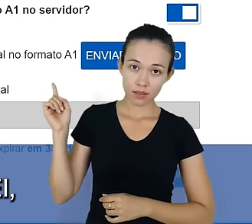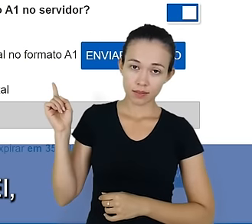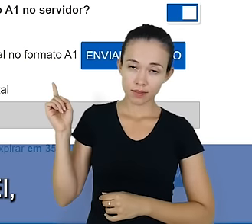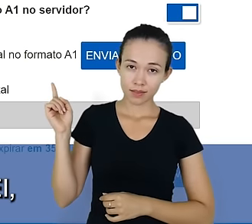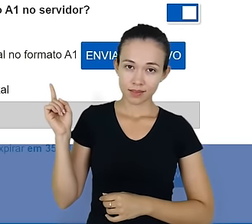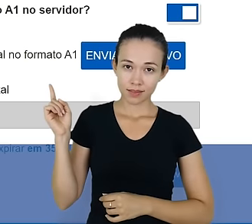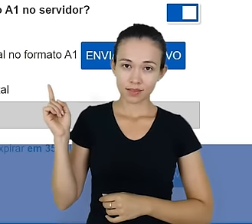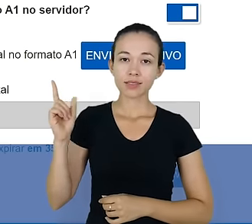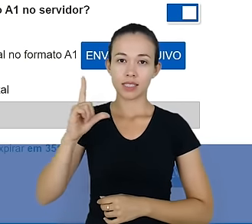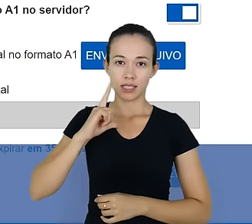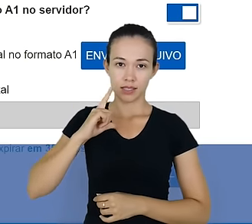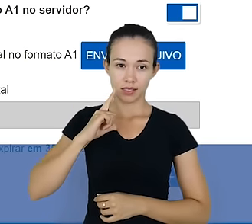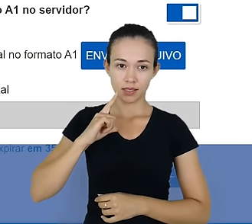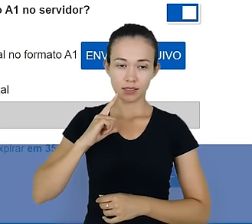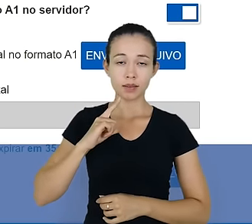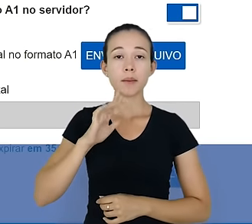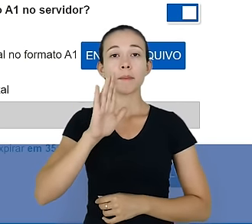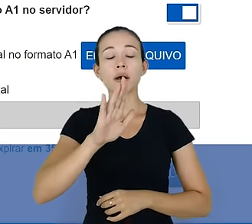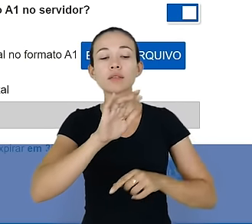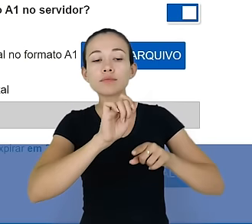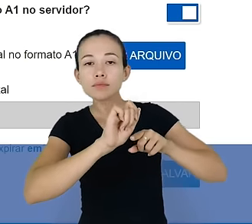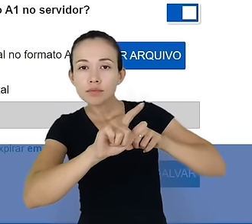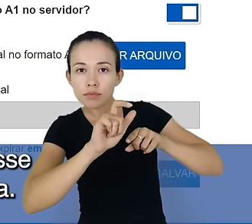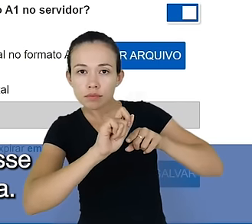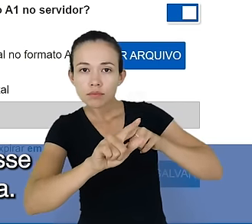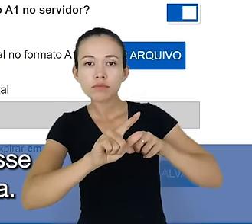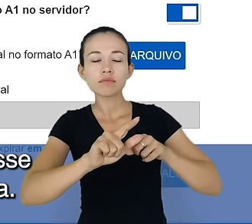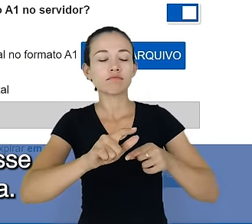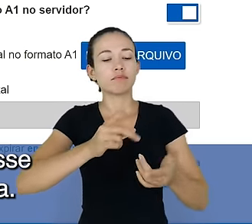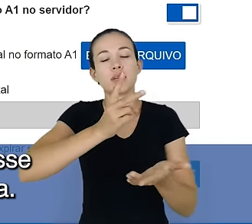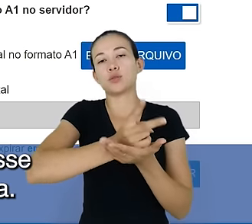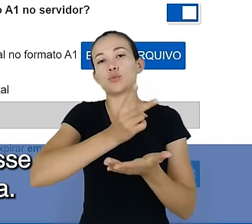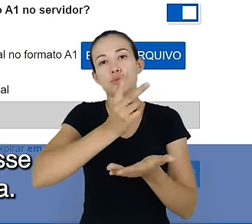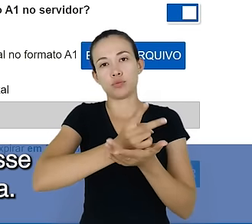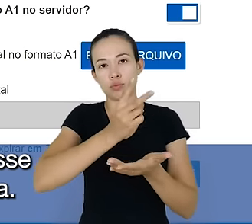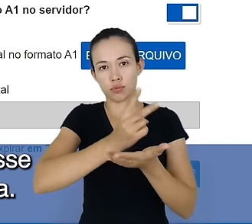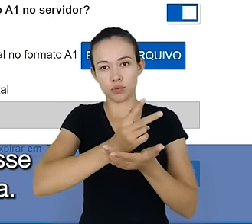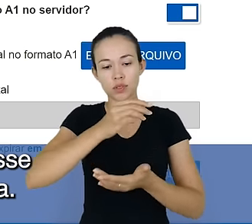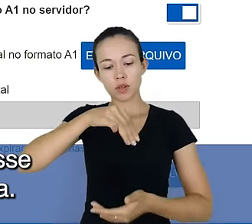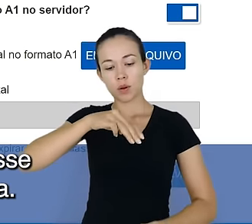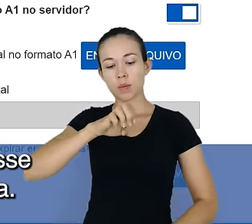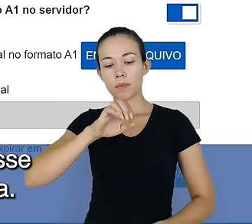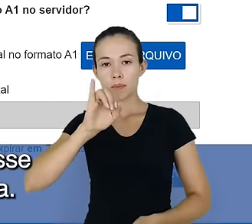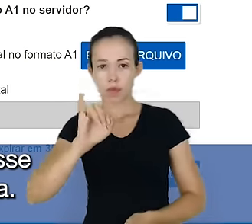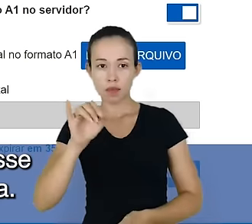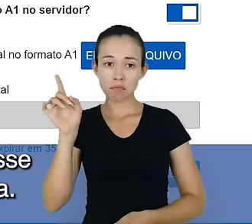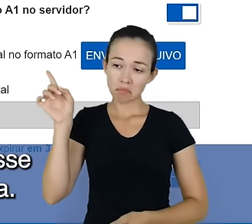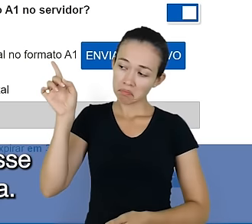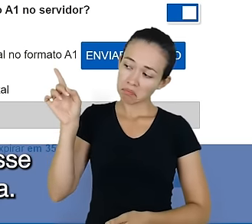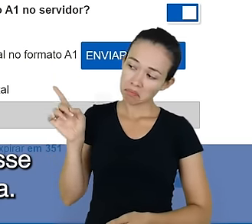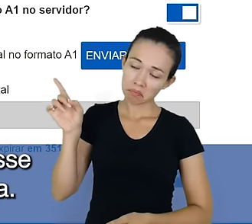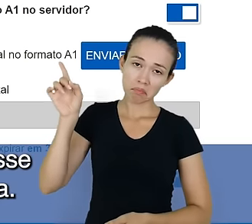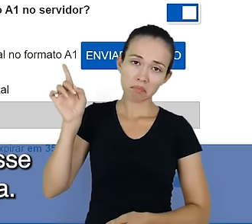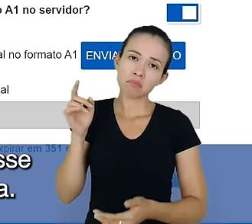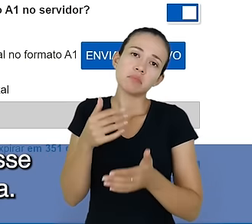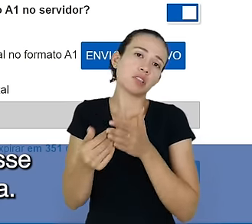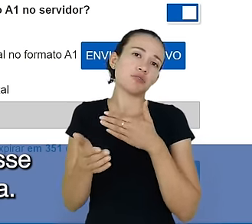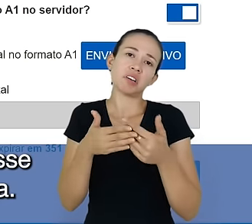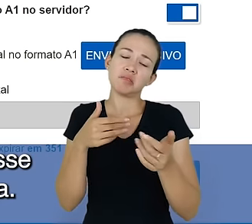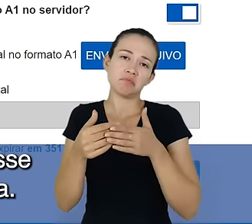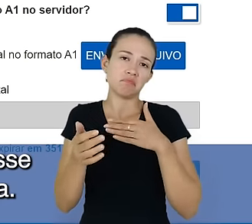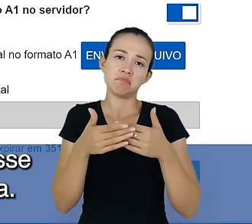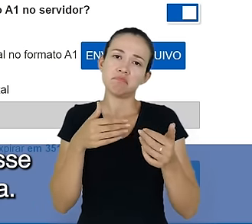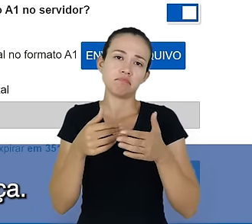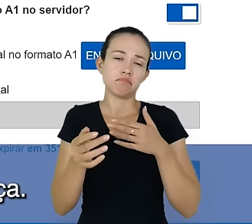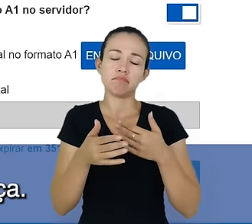mei mas o regime tributário é o mesmo do Simples Nacional então aqui o mei se ele selecionar esse ou selecionar esse não faz